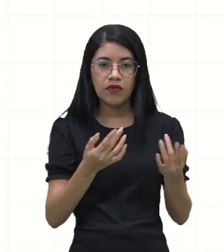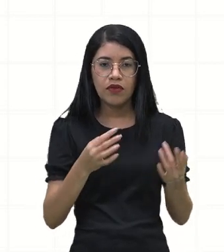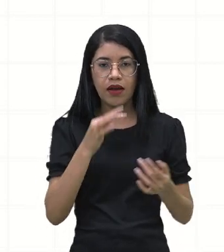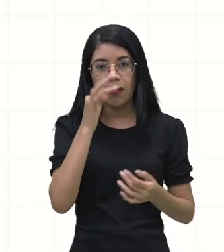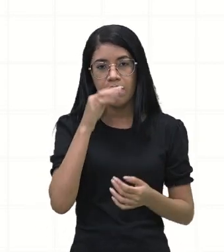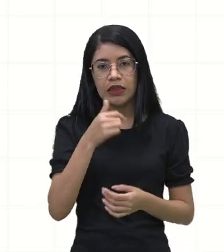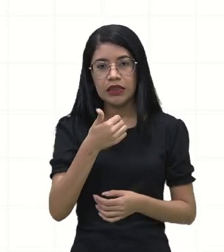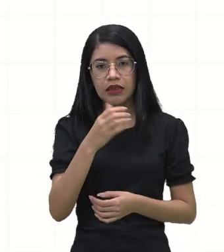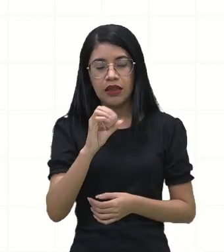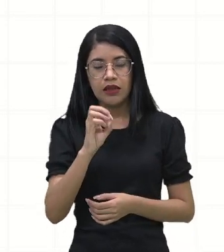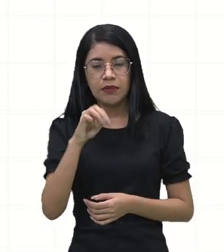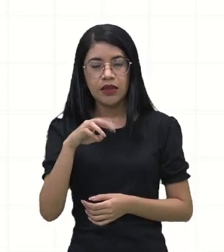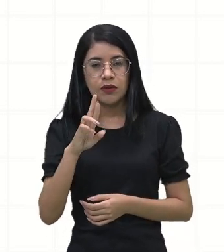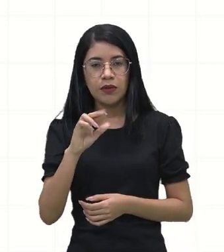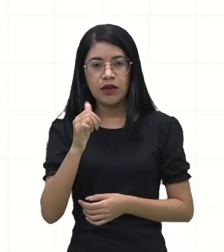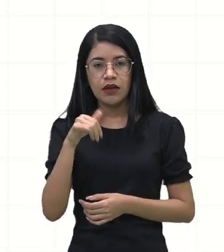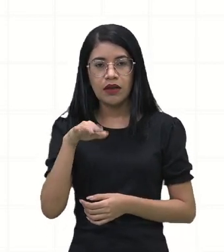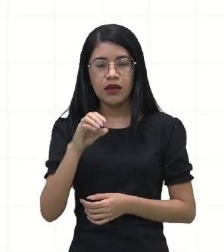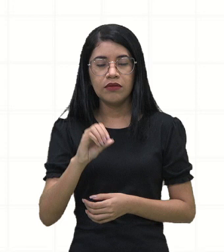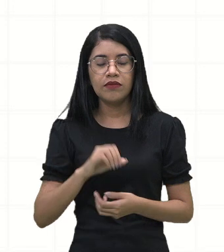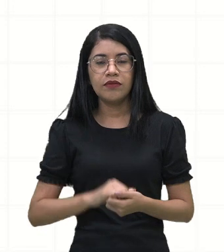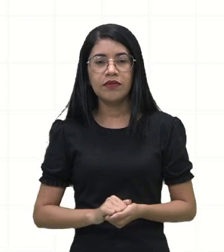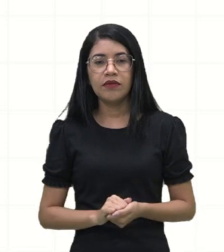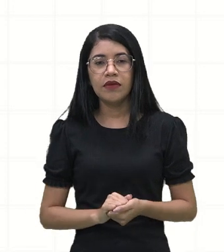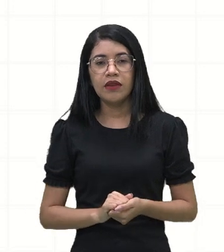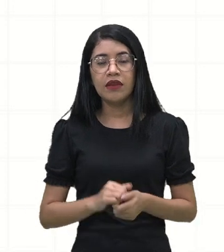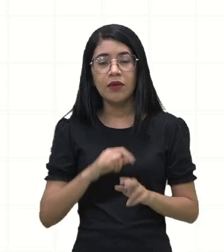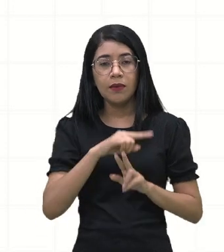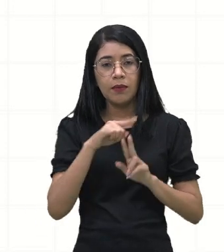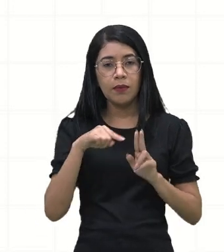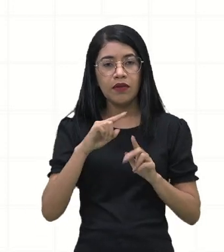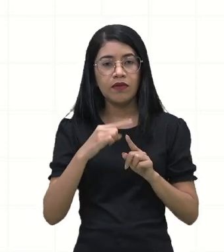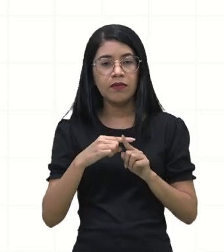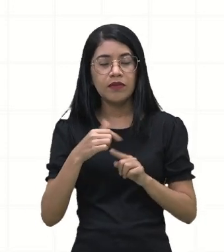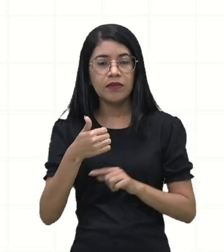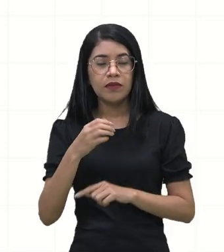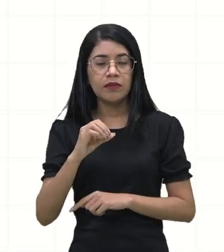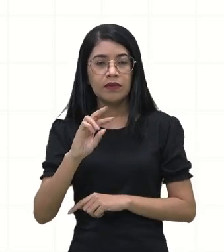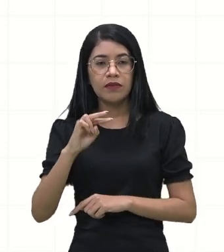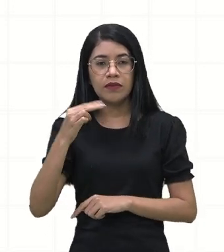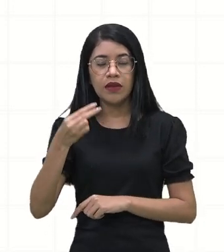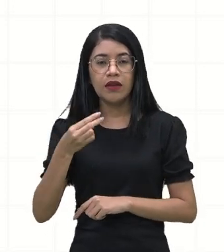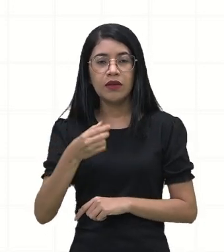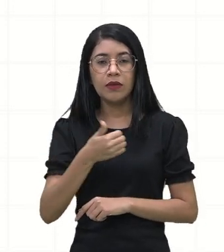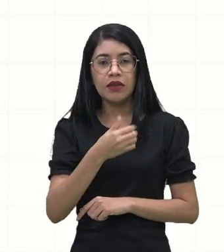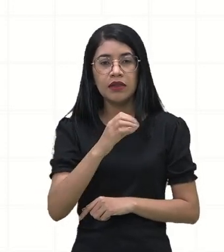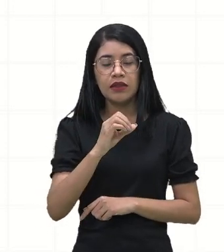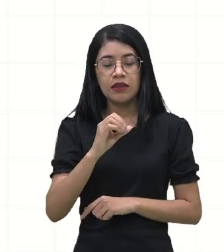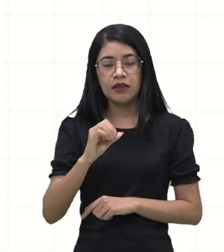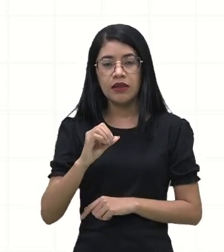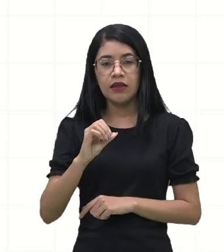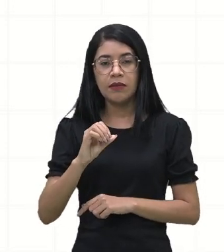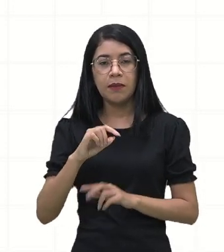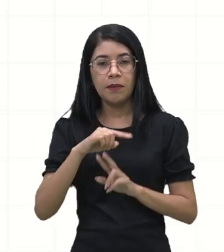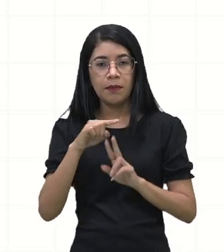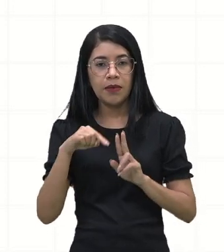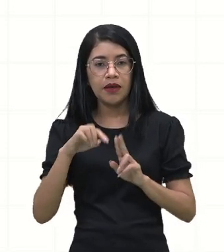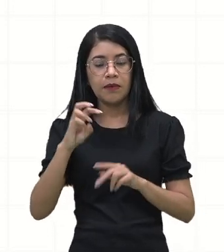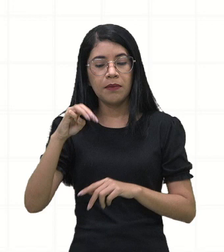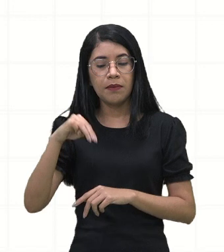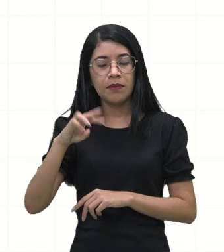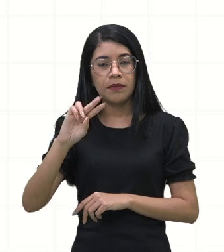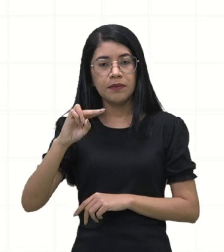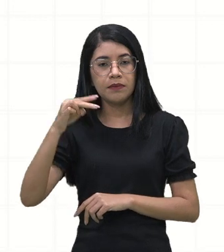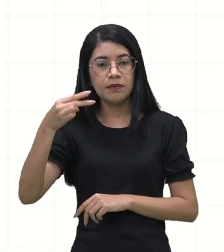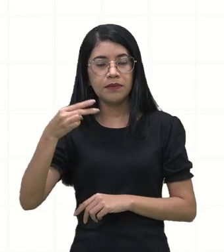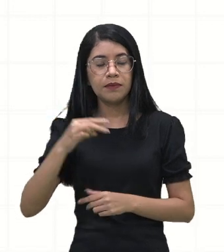Então, vê que 10 ao quadrado, a gente já sabe que é 100, nós temos 100 π metros quadrados. E